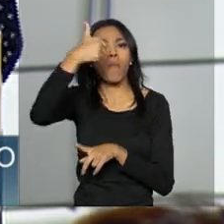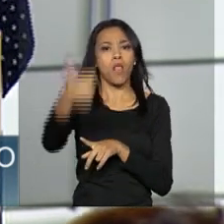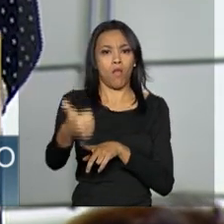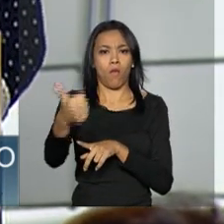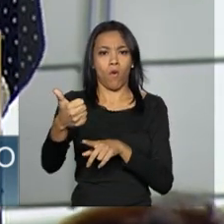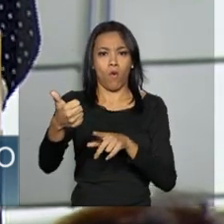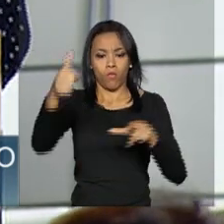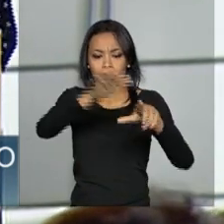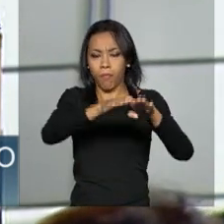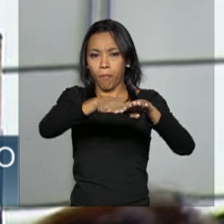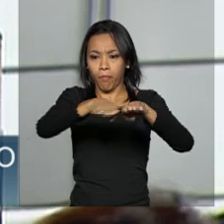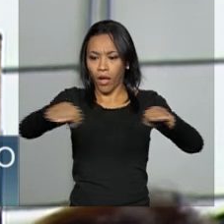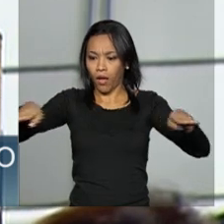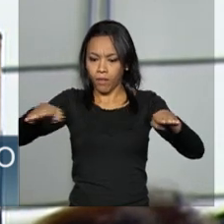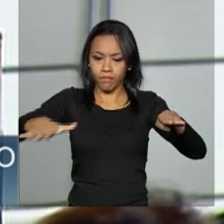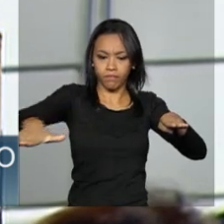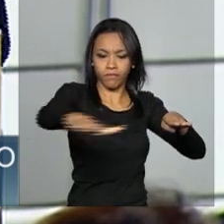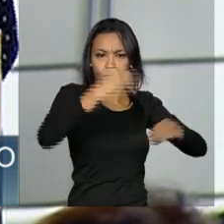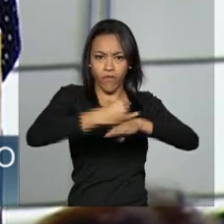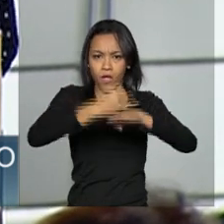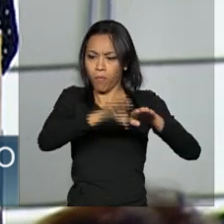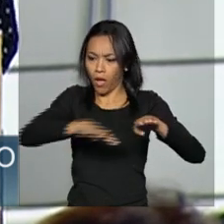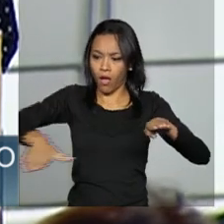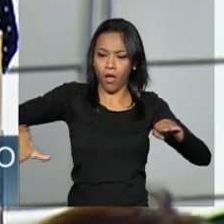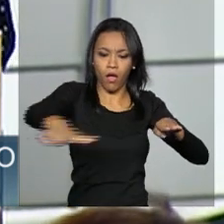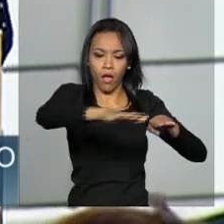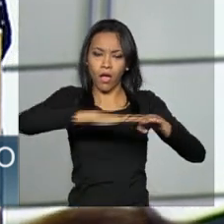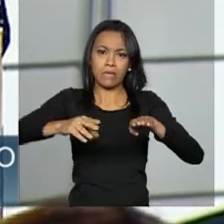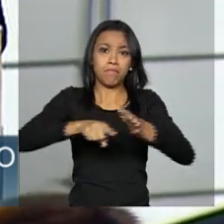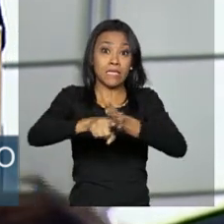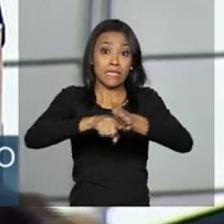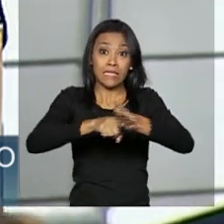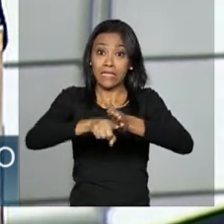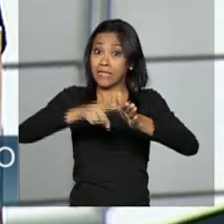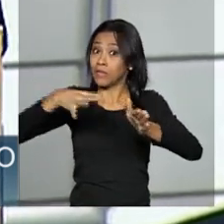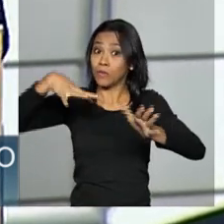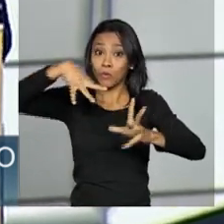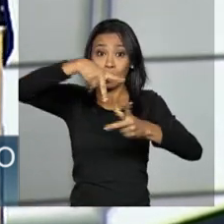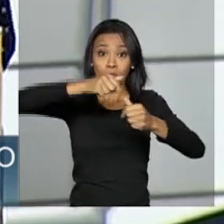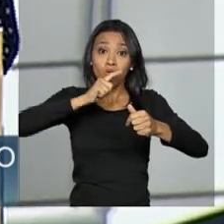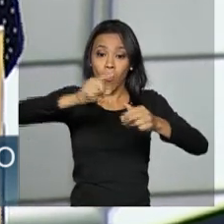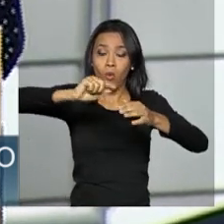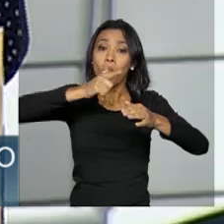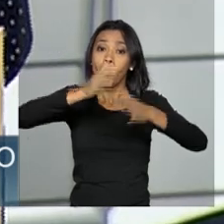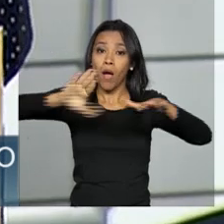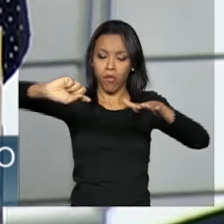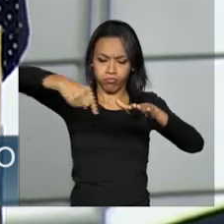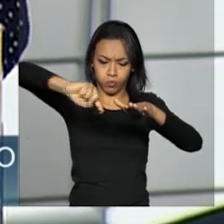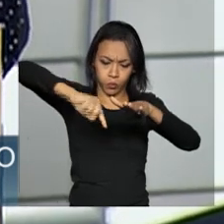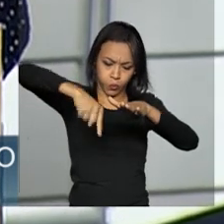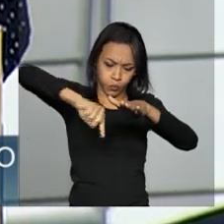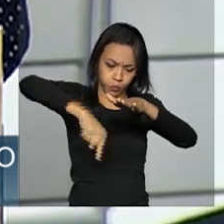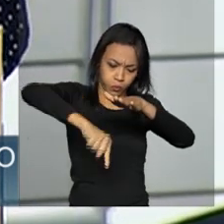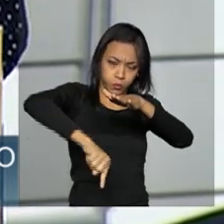mundo, o que é importante para a realização de levantamentos geológicos no fundo do mar.